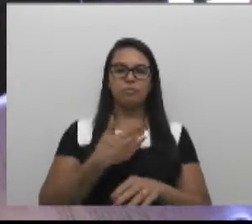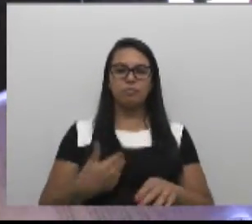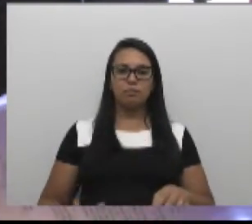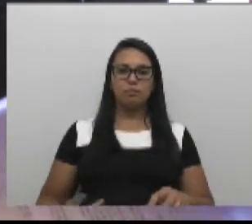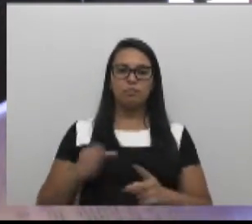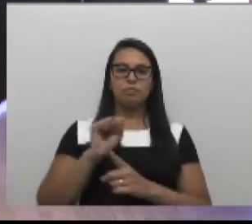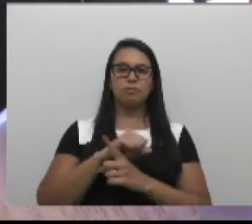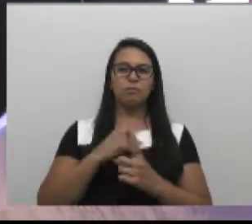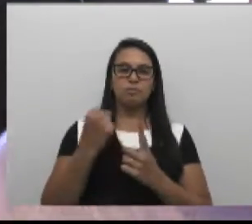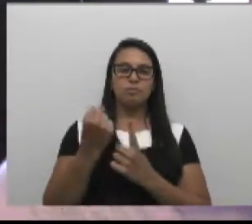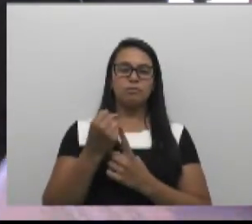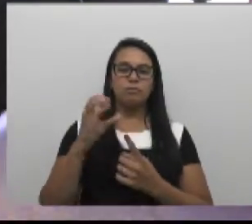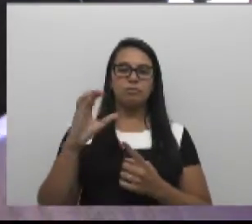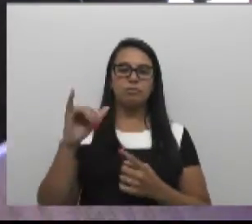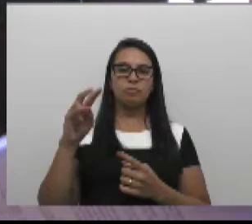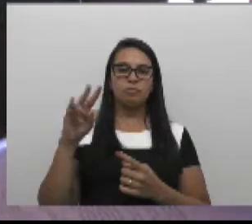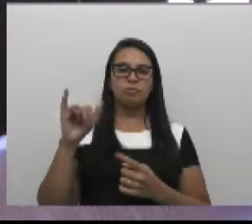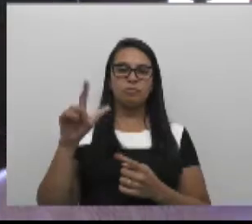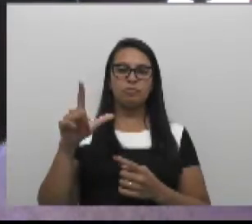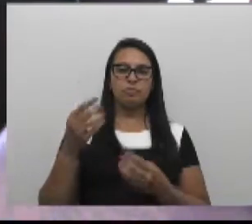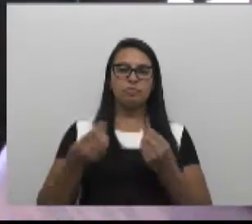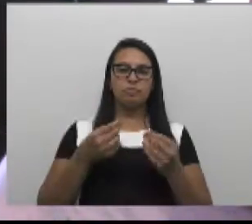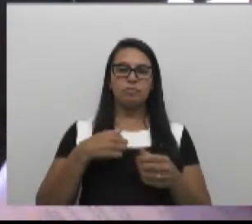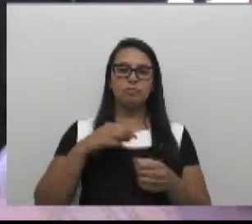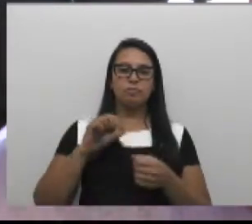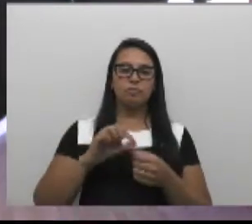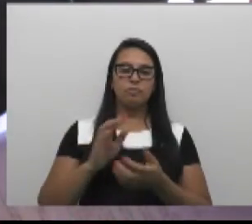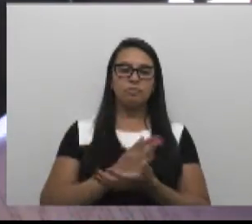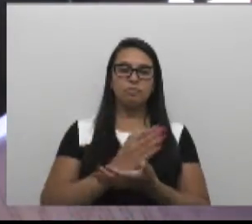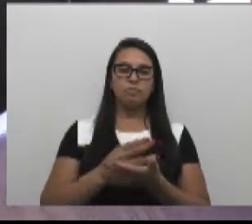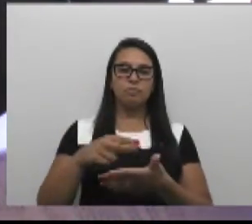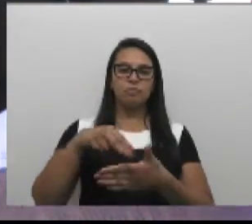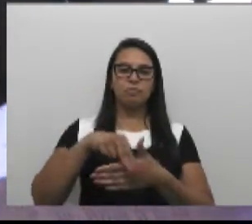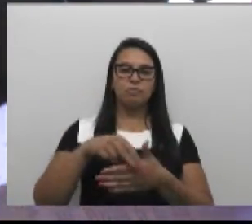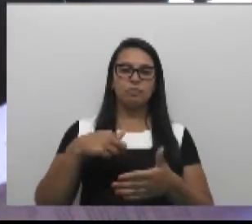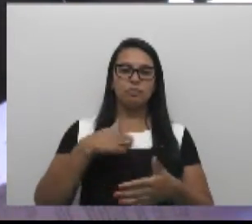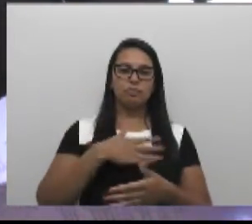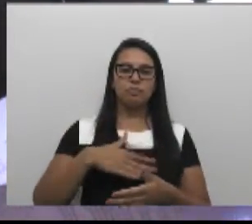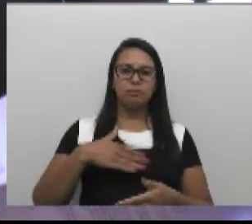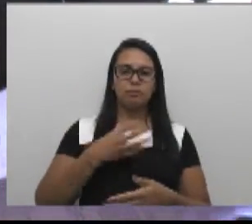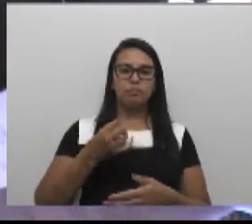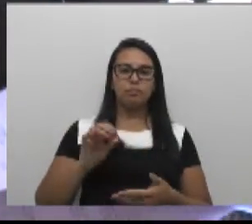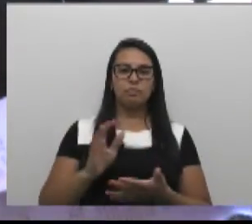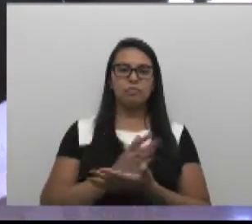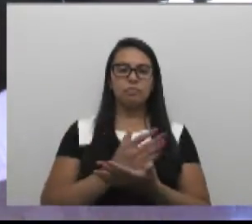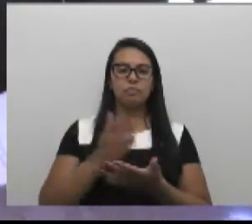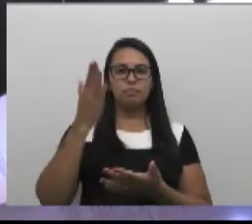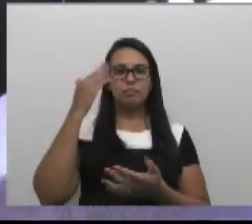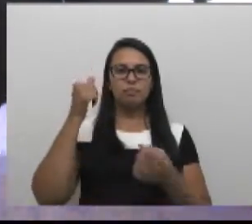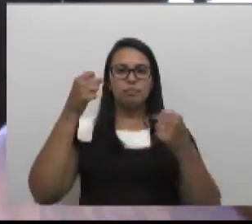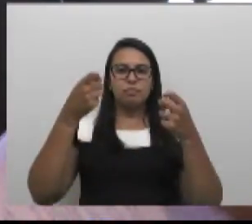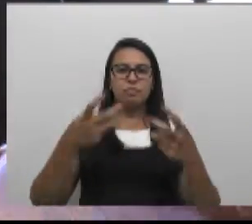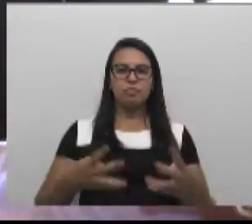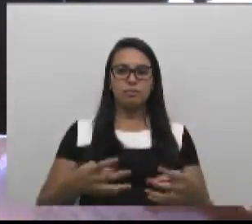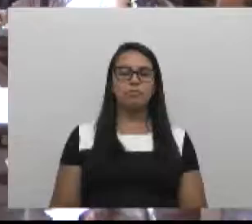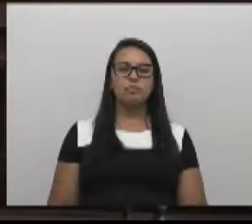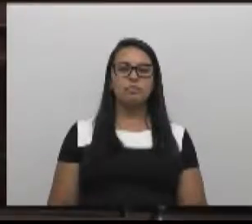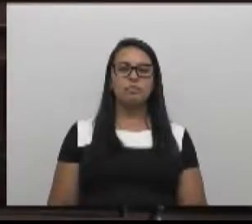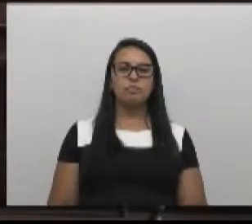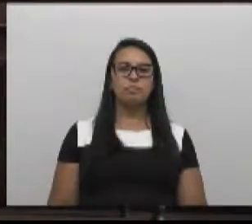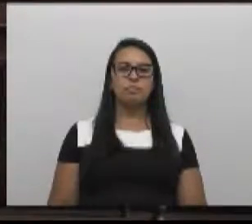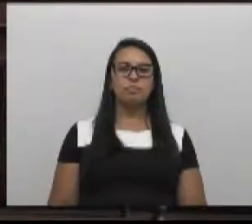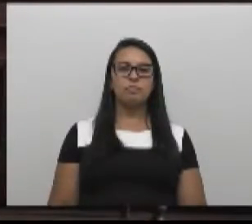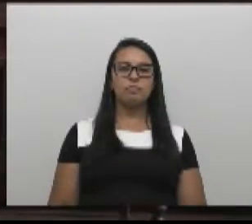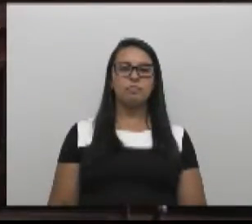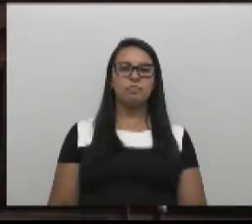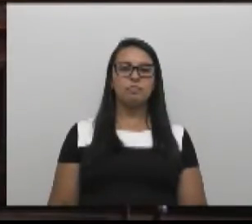eu fiz algumas emendas, eu gostaria, de repente, se alguém soubesse esclarecer, para poder estar me retirando essas dúvidas, por favor. Essa